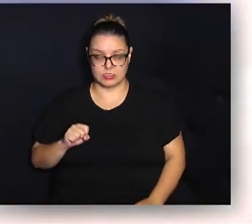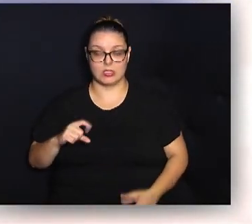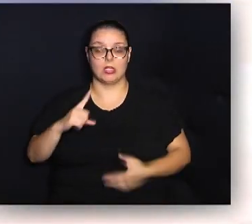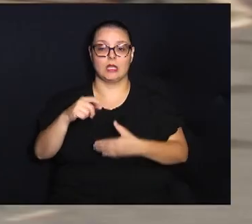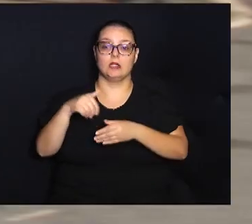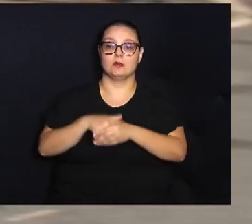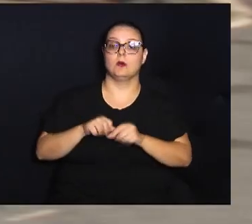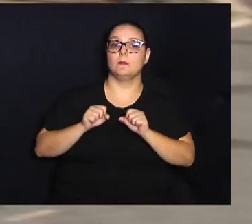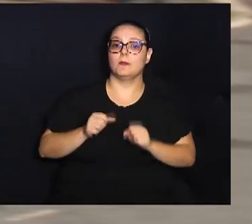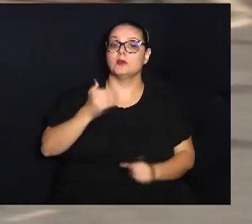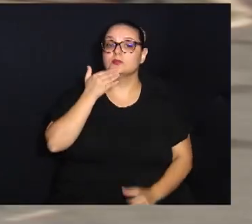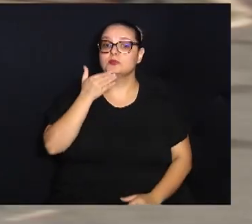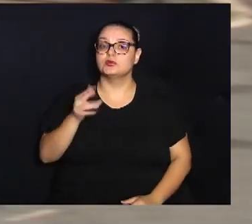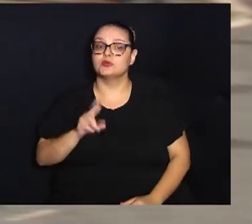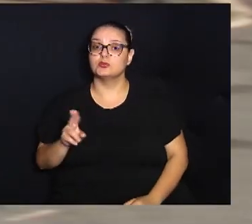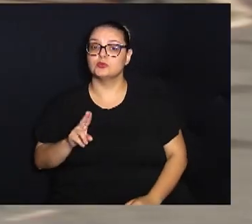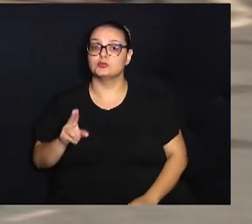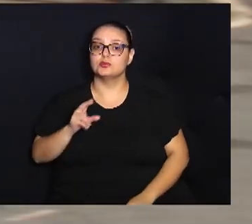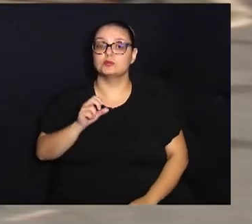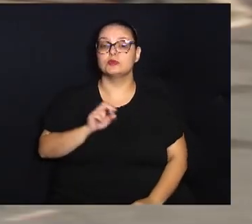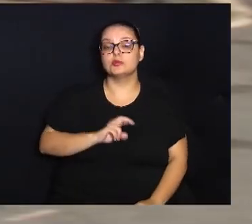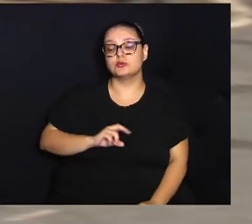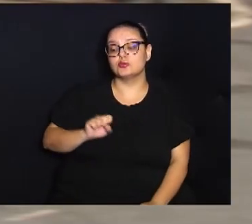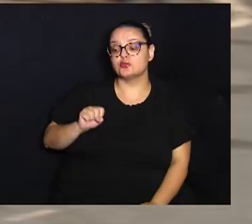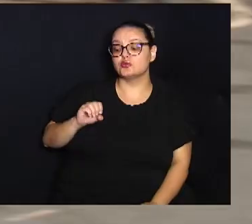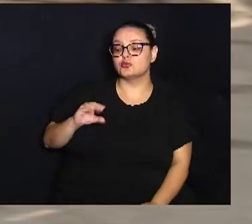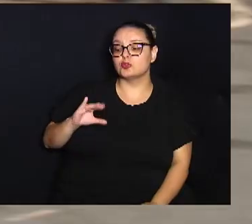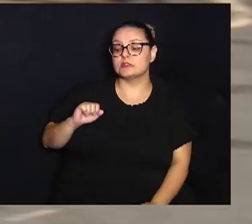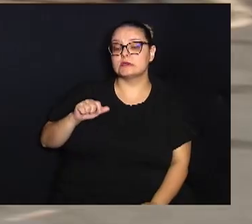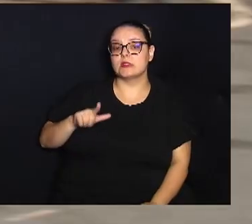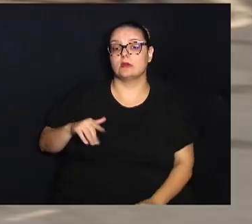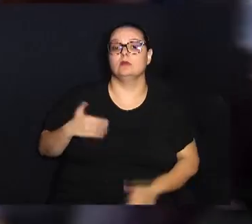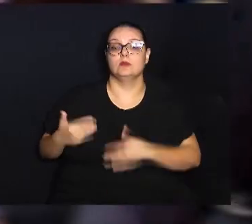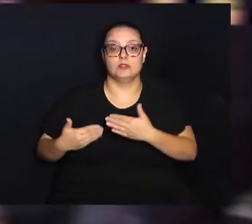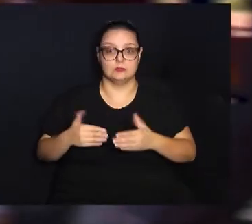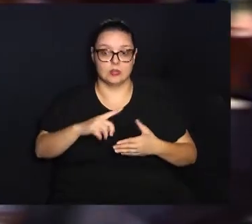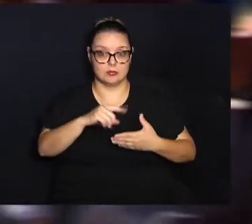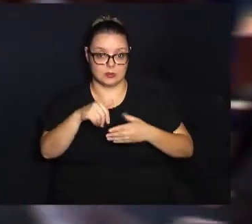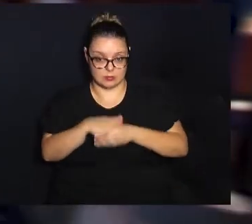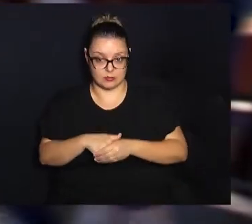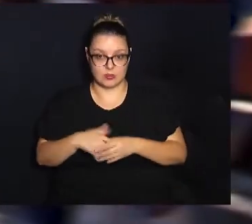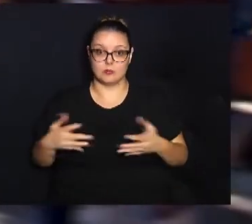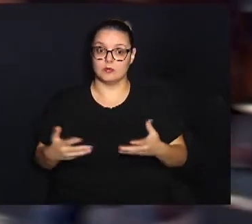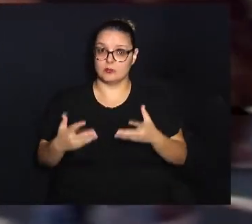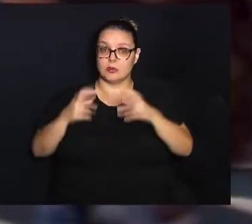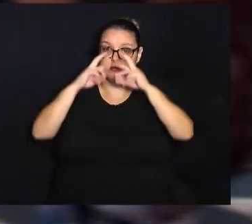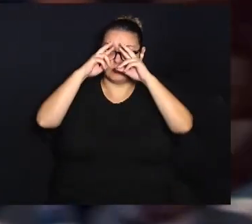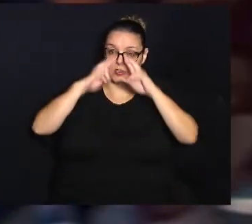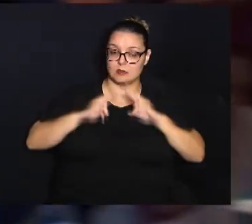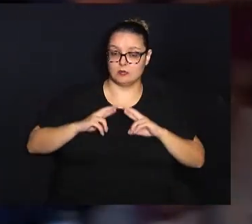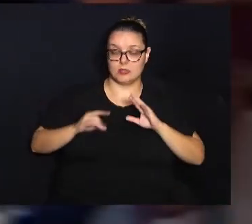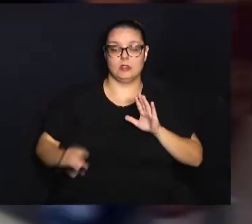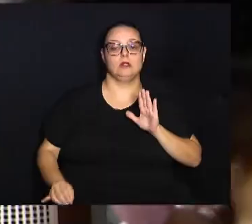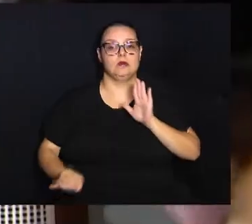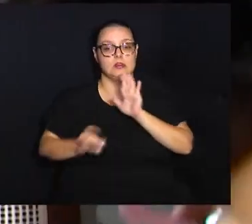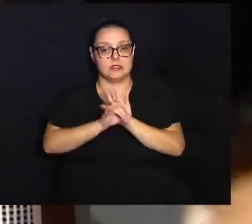podem solicitar o uso do nome social em processos eleitorais, promovendo respeito à identidade de gênero.